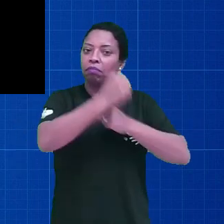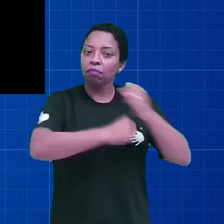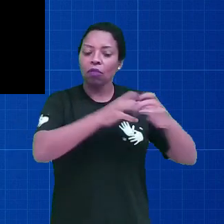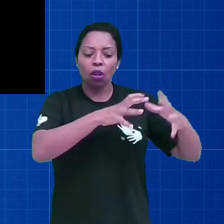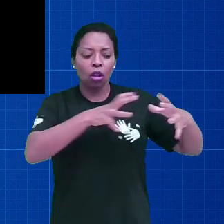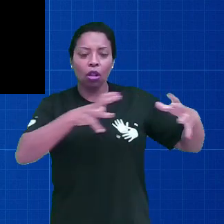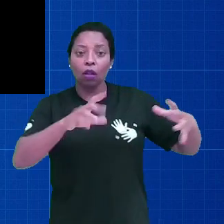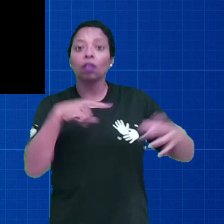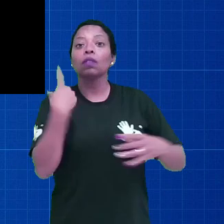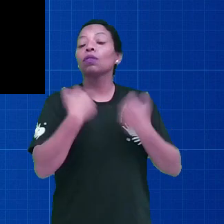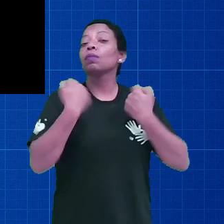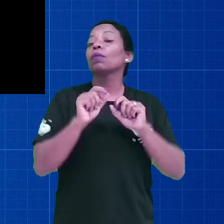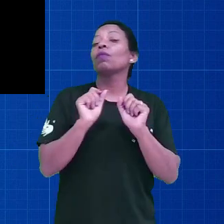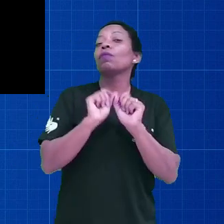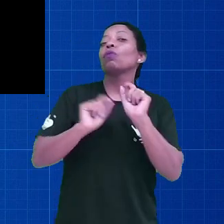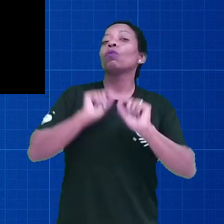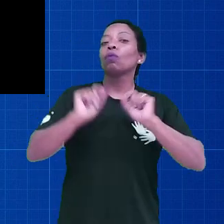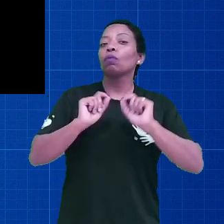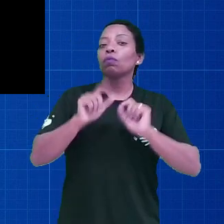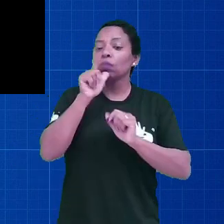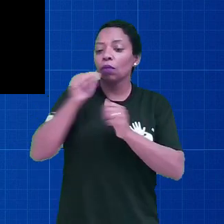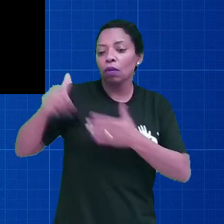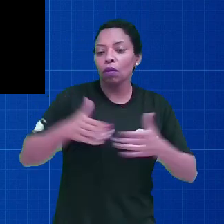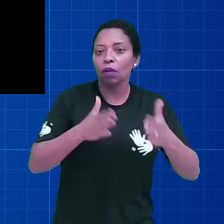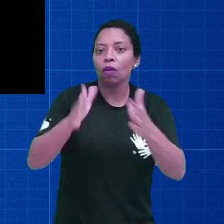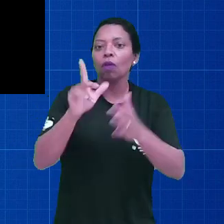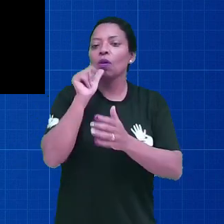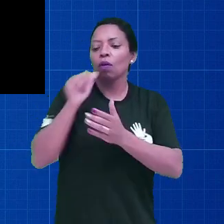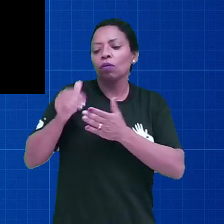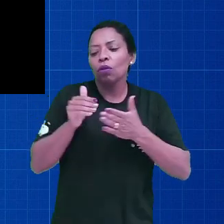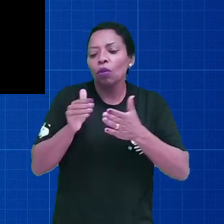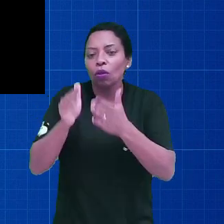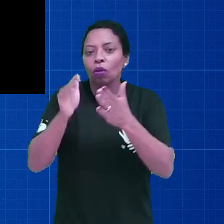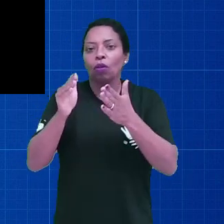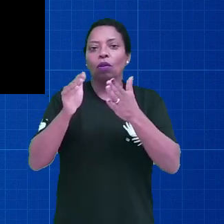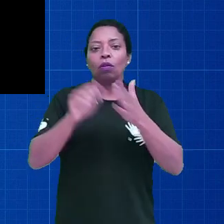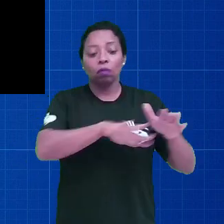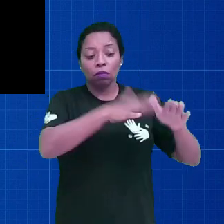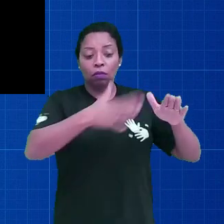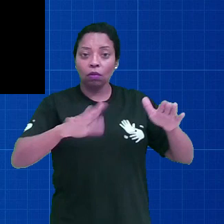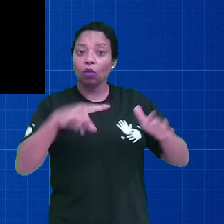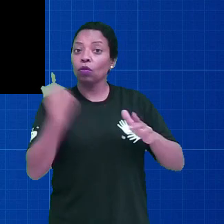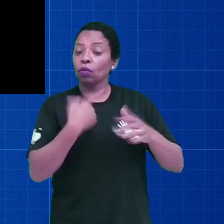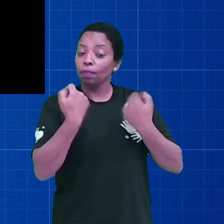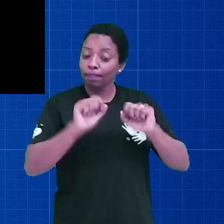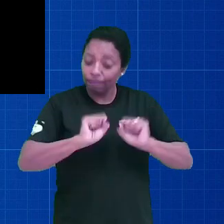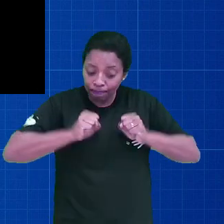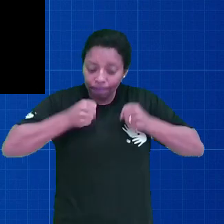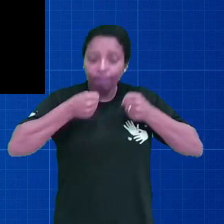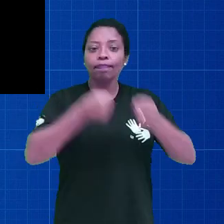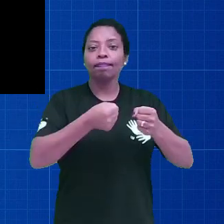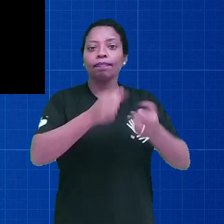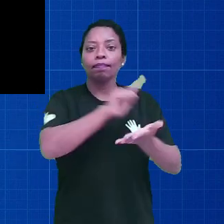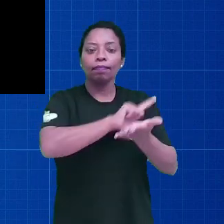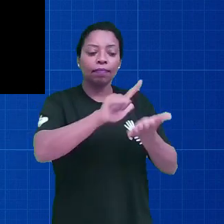córregos, nos rios, né, e, sobretudo, nos oceanos, atuar de forma a